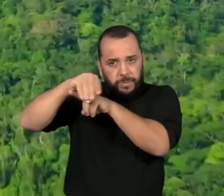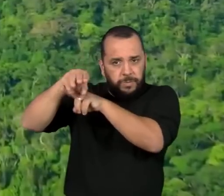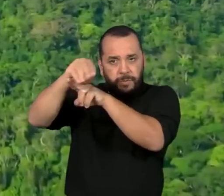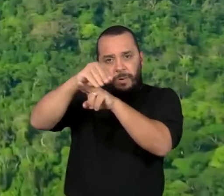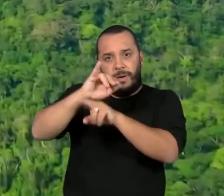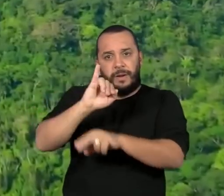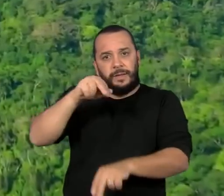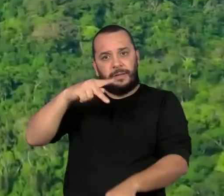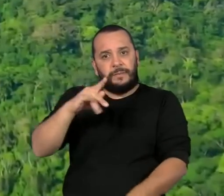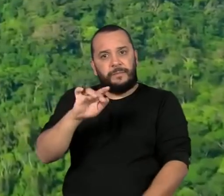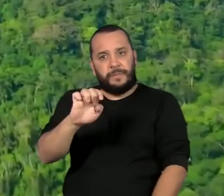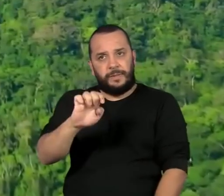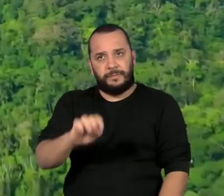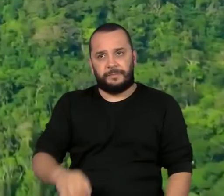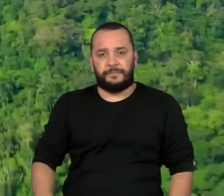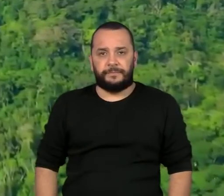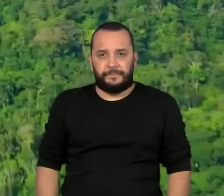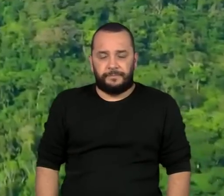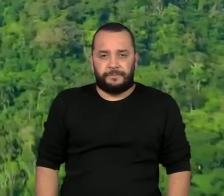Espaciais.